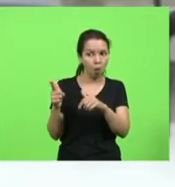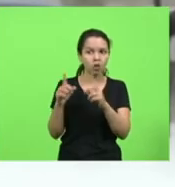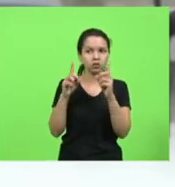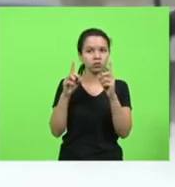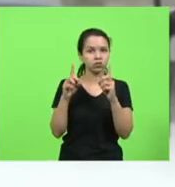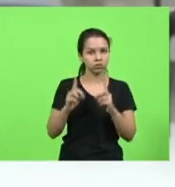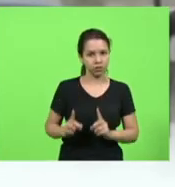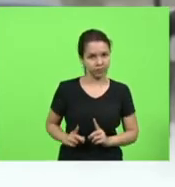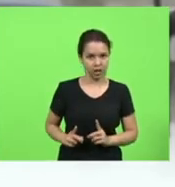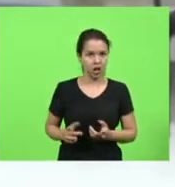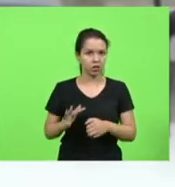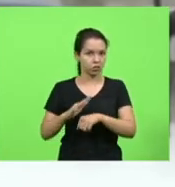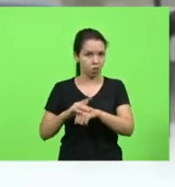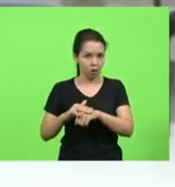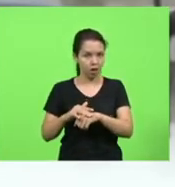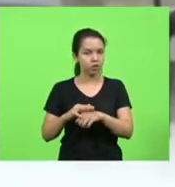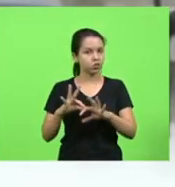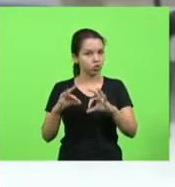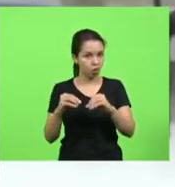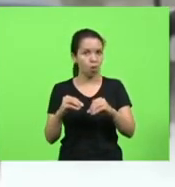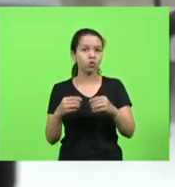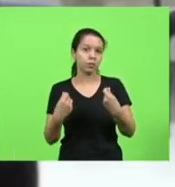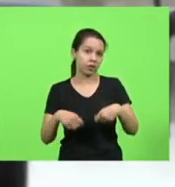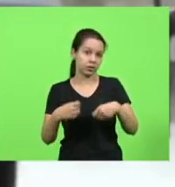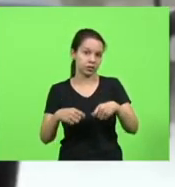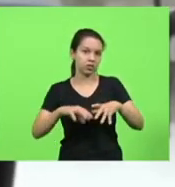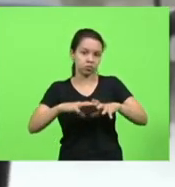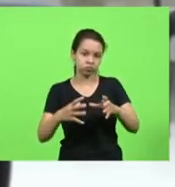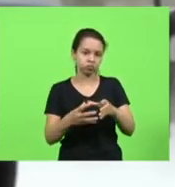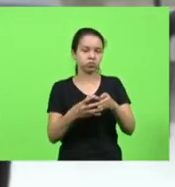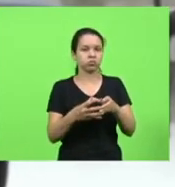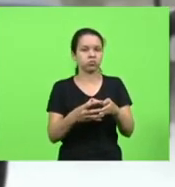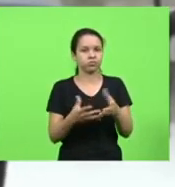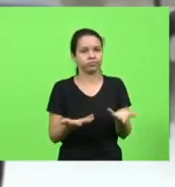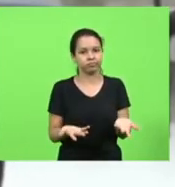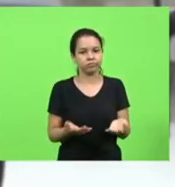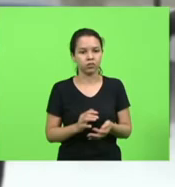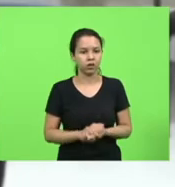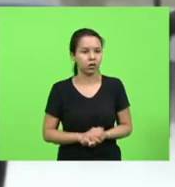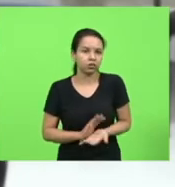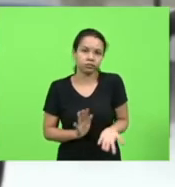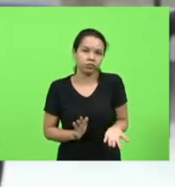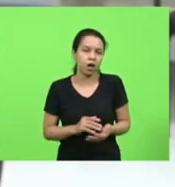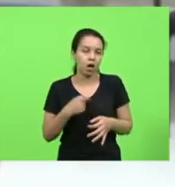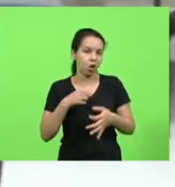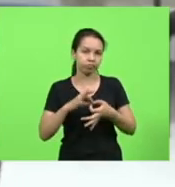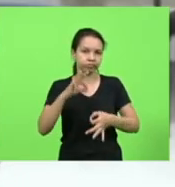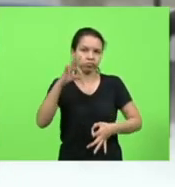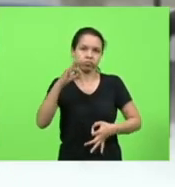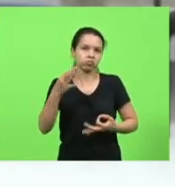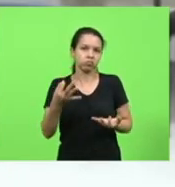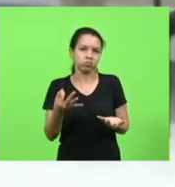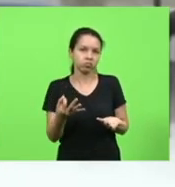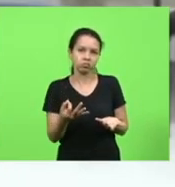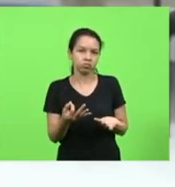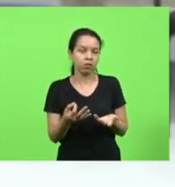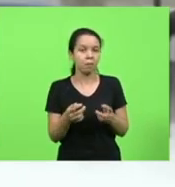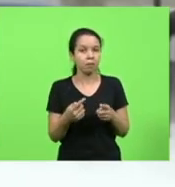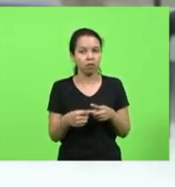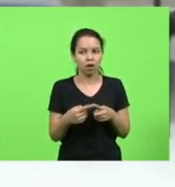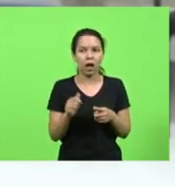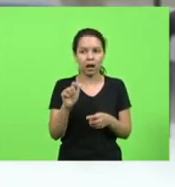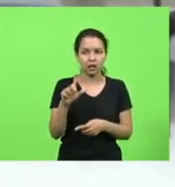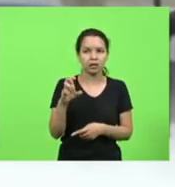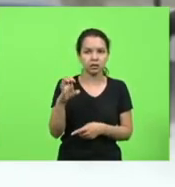momento. E é isso, eu não tenho muito o que me estender, porque, assim como a senhora Alice também